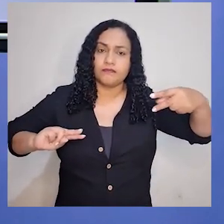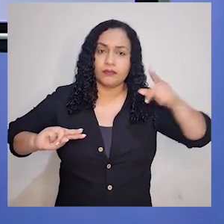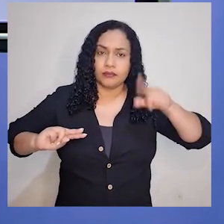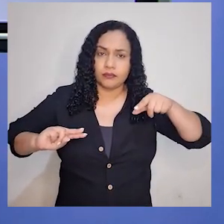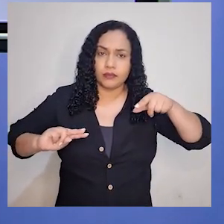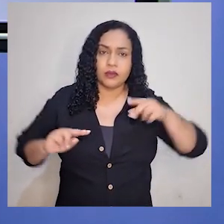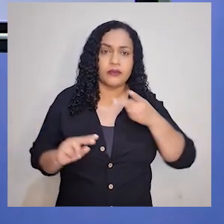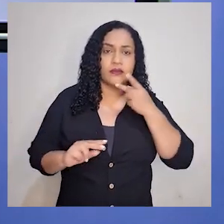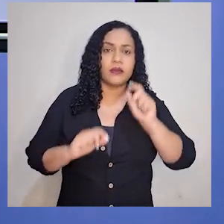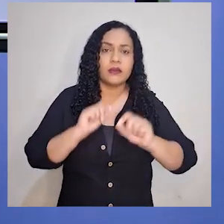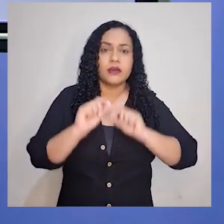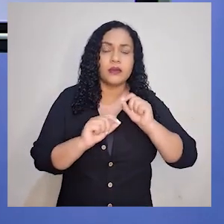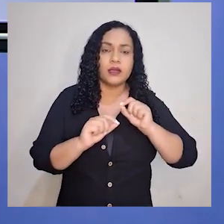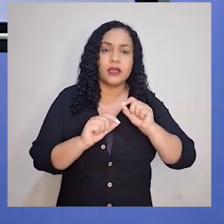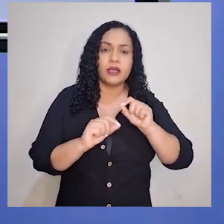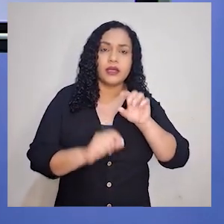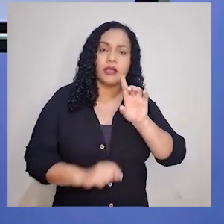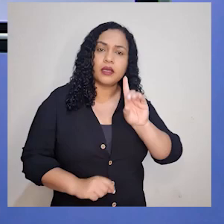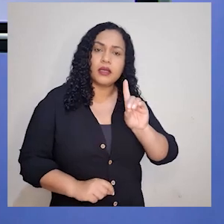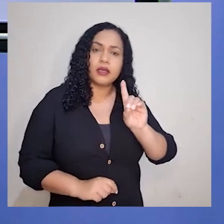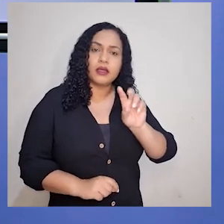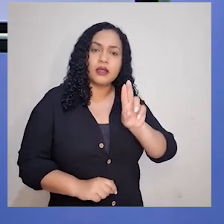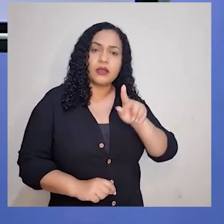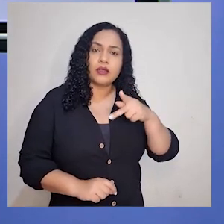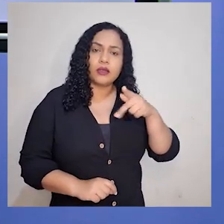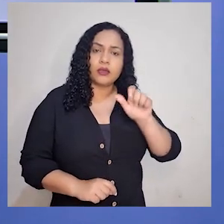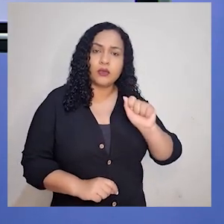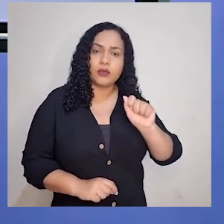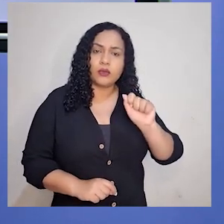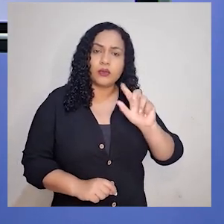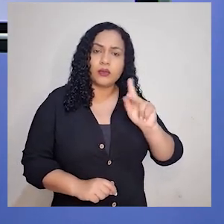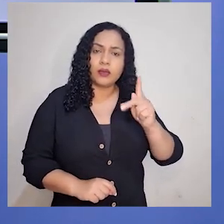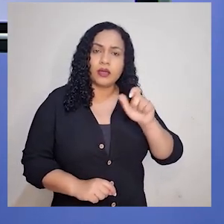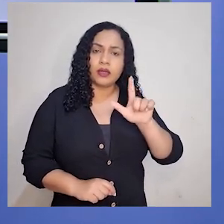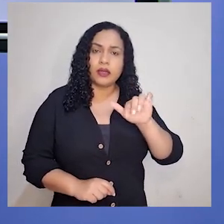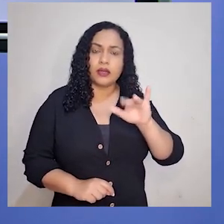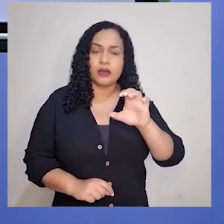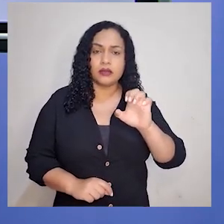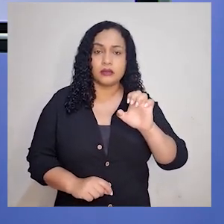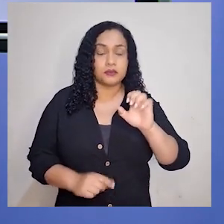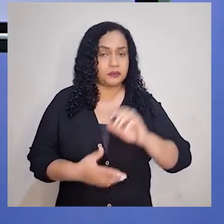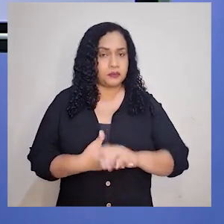dupla fita enrolada. Nós chamamos ela de dupla hélice.